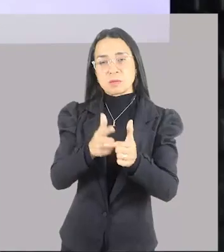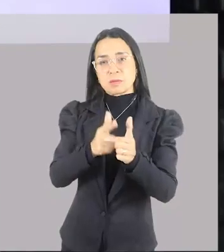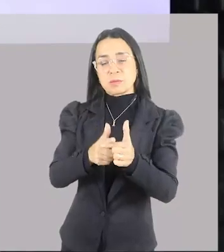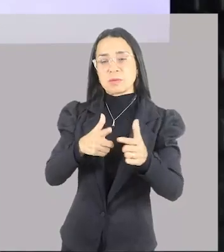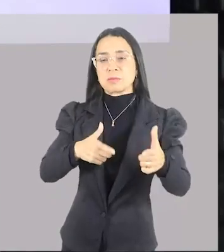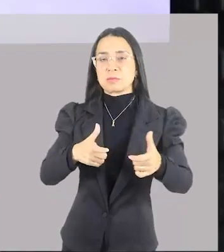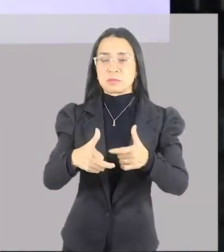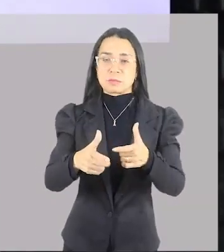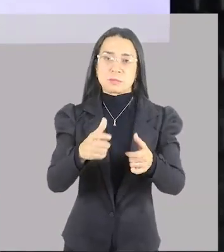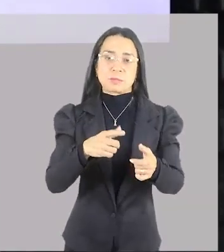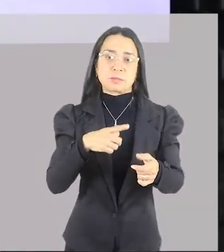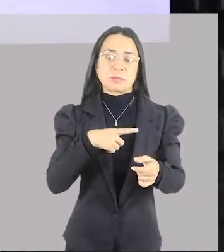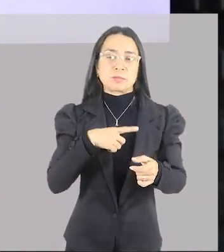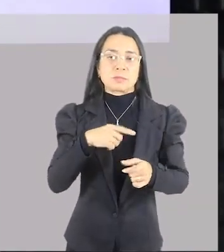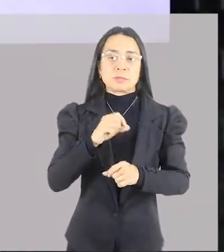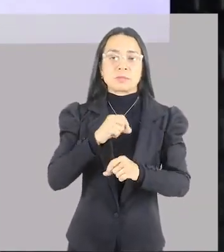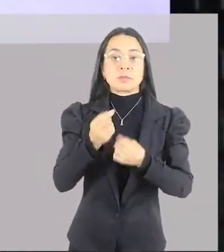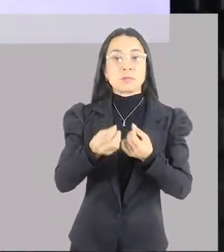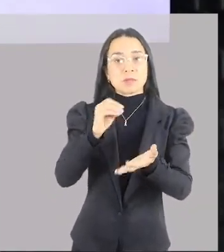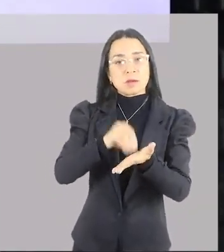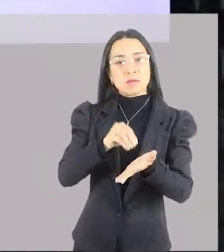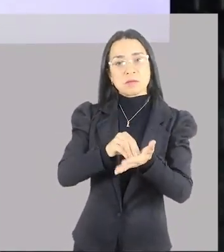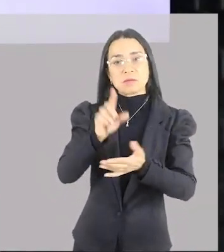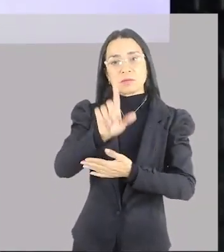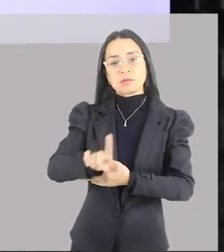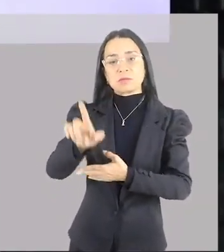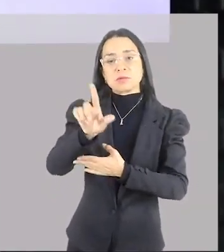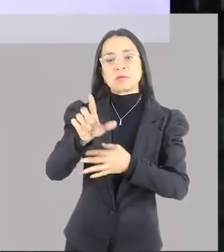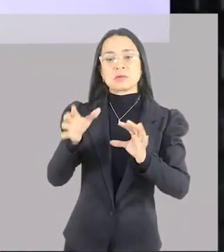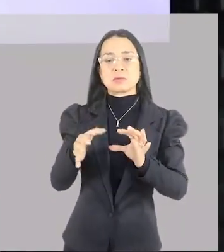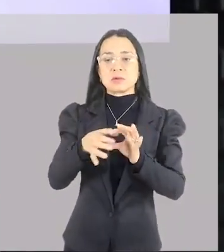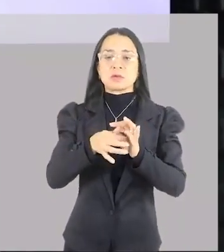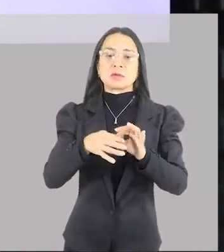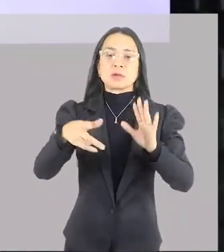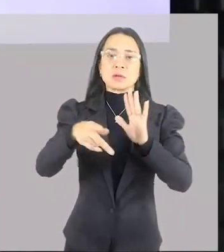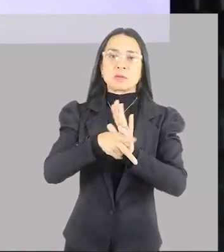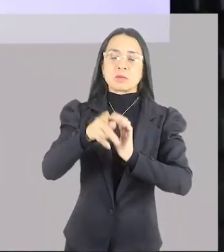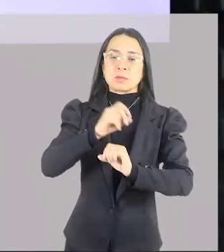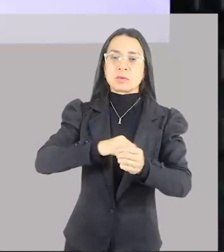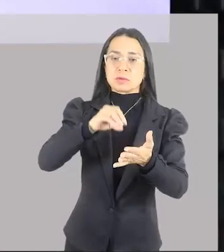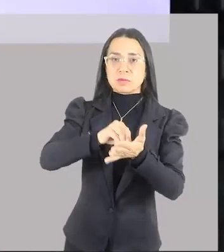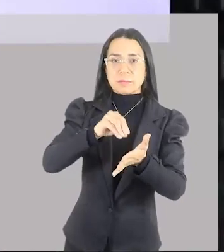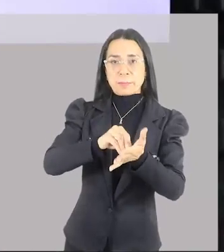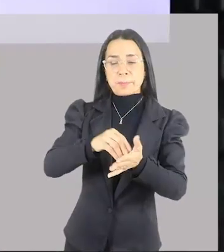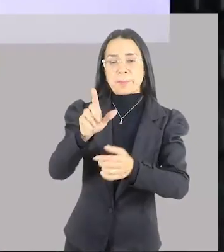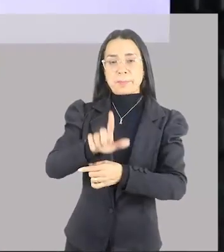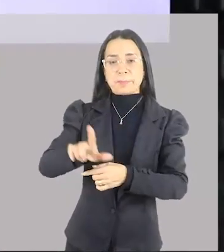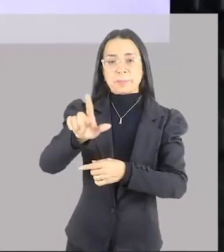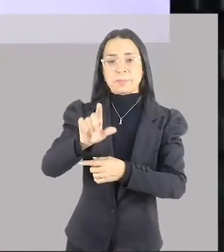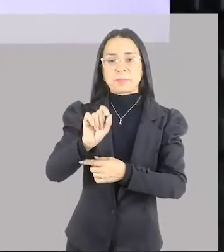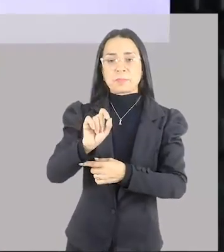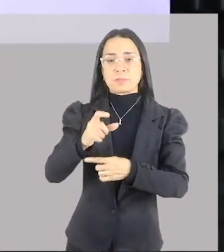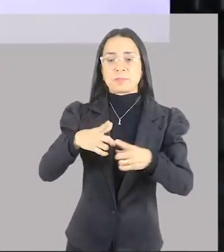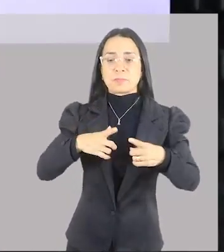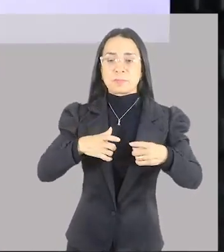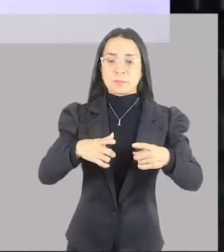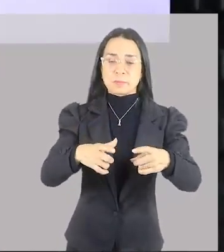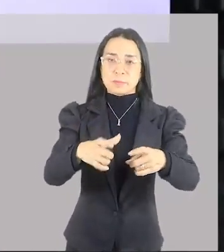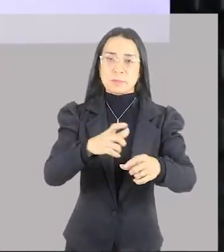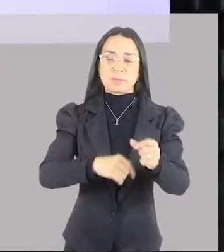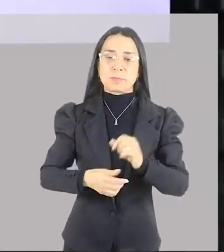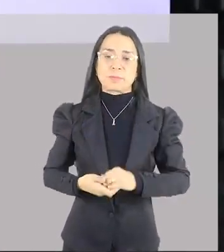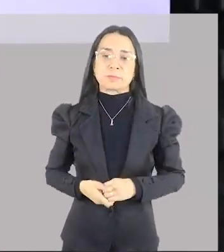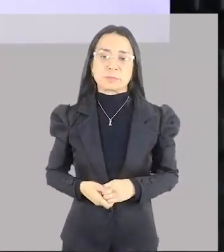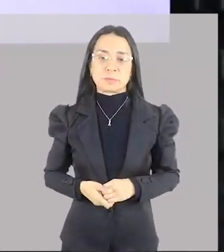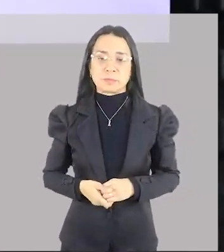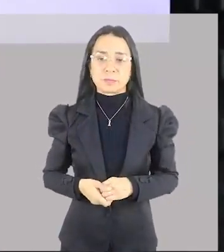como se tivesse ali a falta de lógica ali associado com a própria falta de lógica do que é a guerra, tá?